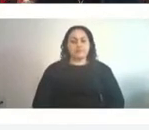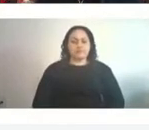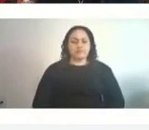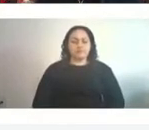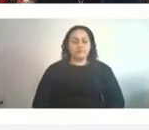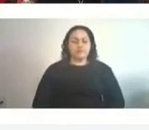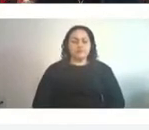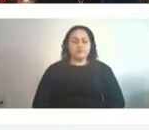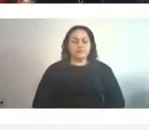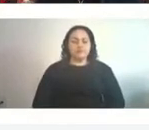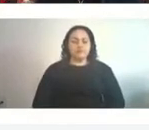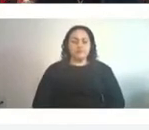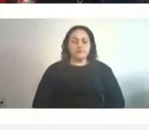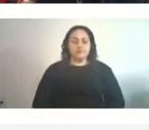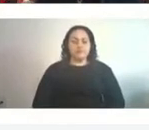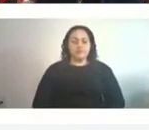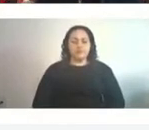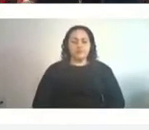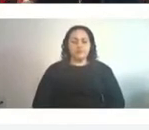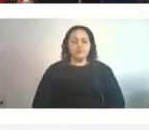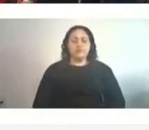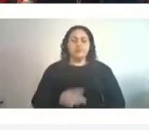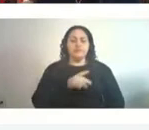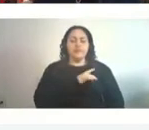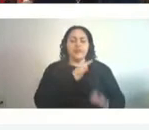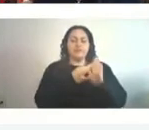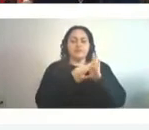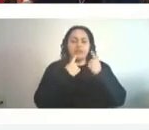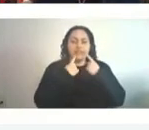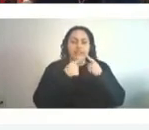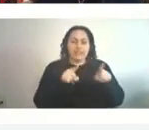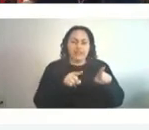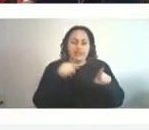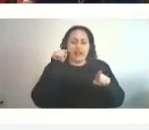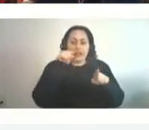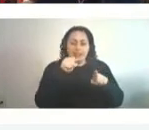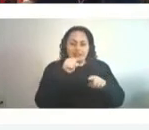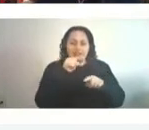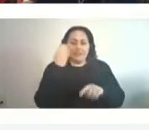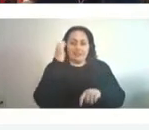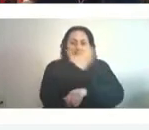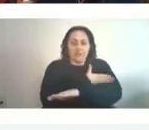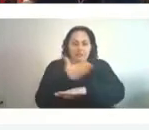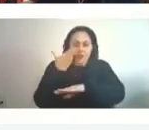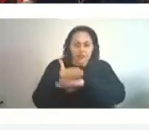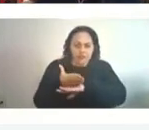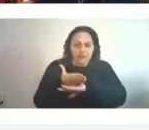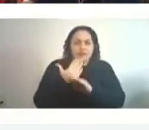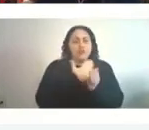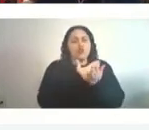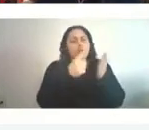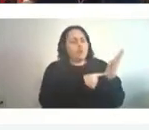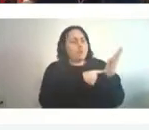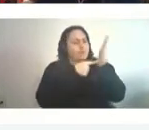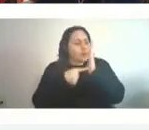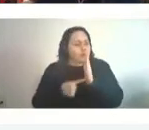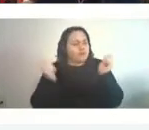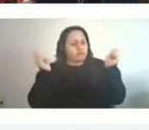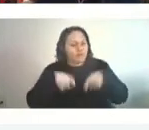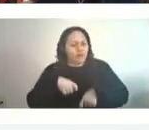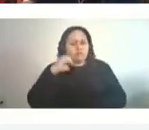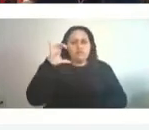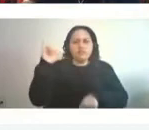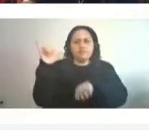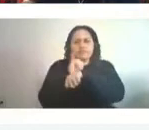Então, a crítica a esse paradigma da ciência moderna, ela vem nos ajudando a delinear outras possibilidades de fazer ciência, né?